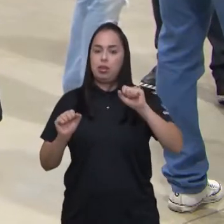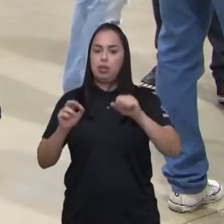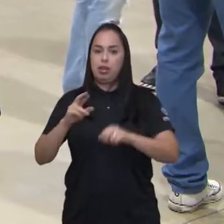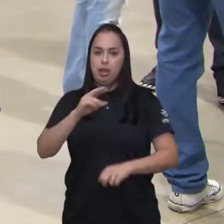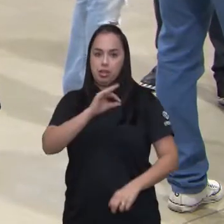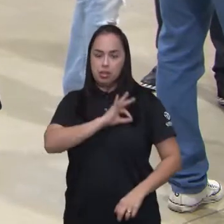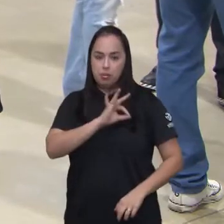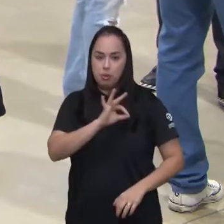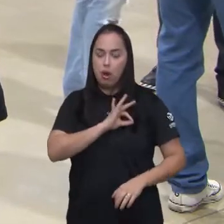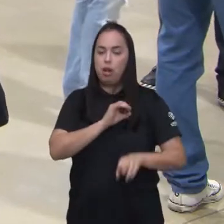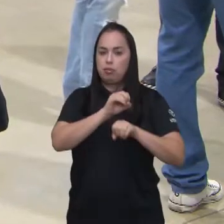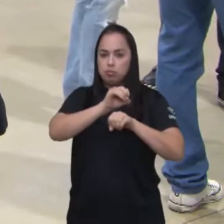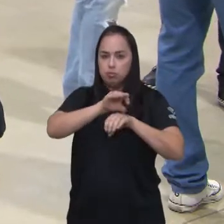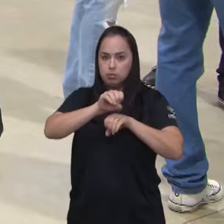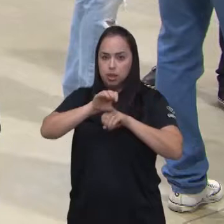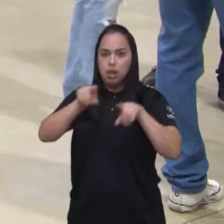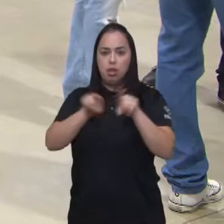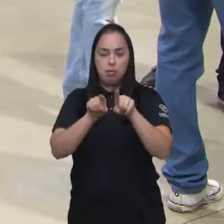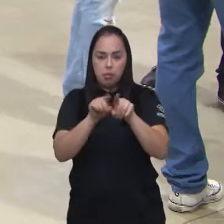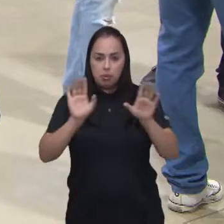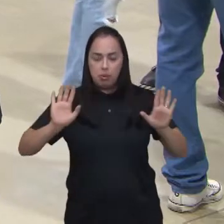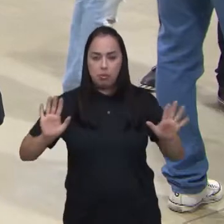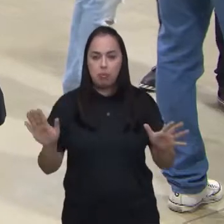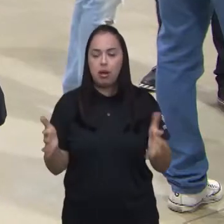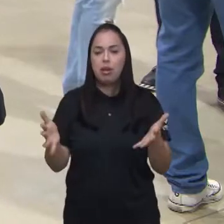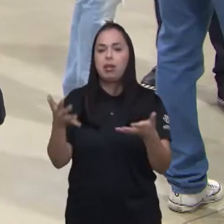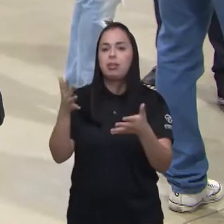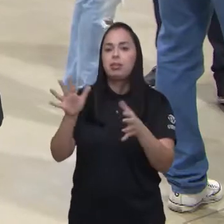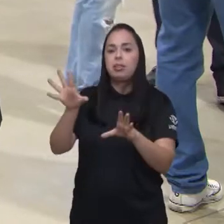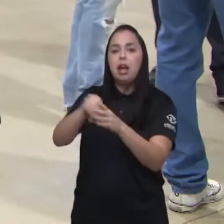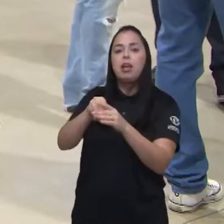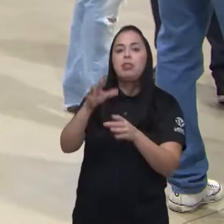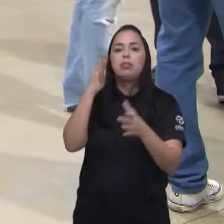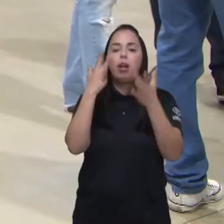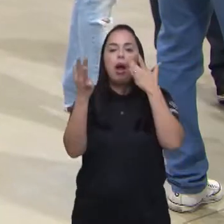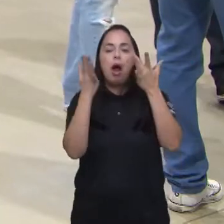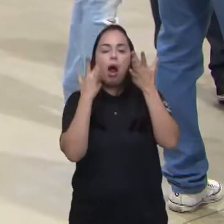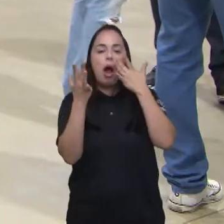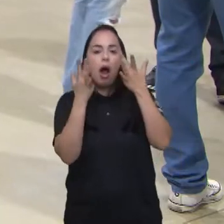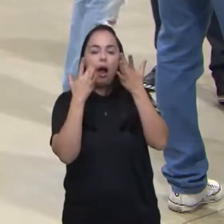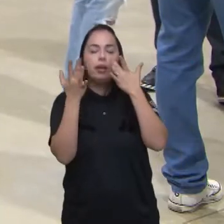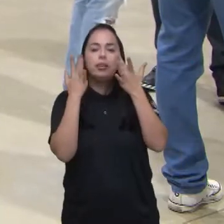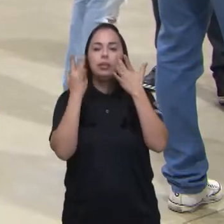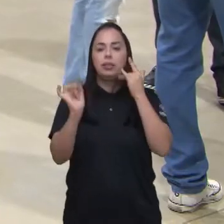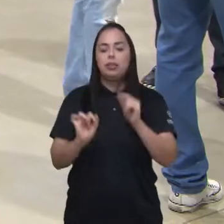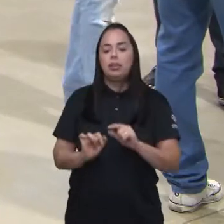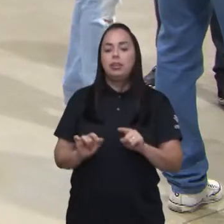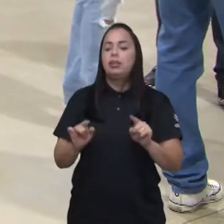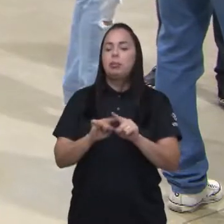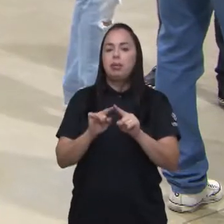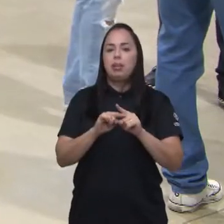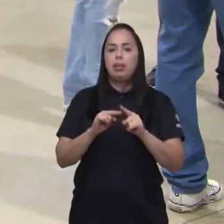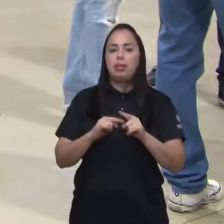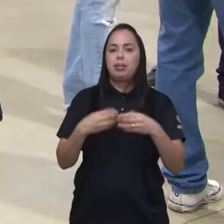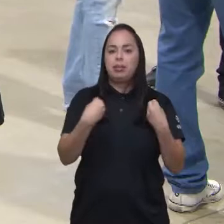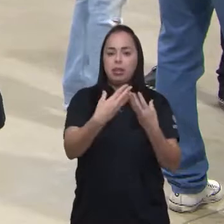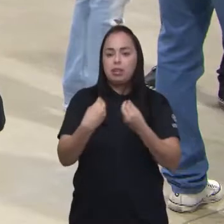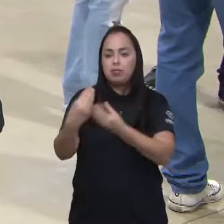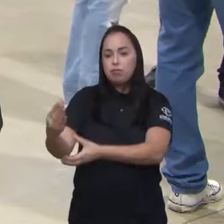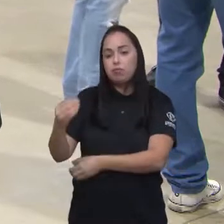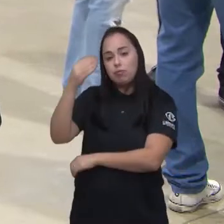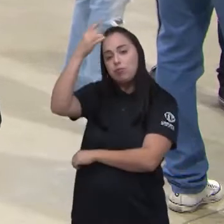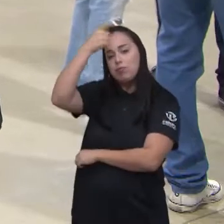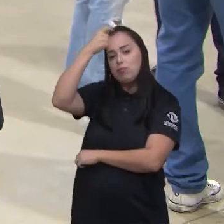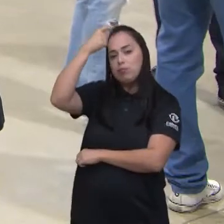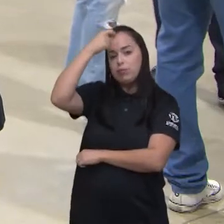com sombrites com incentivos exclusivo sair de teatros embarque hoje apresentei já vi clusive de